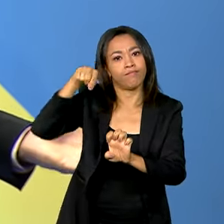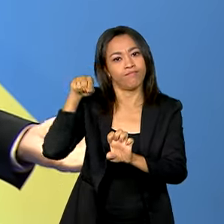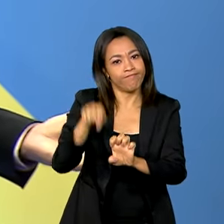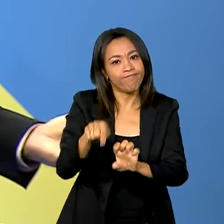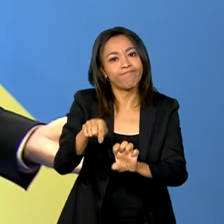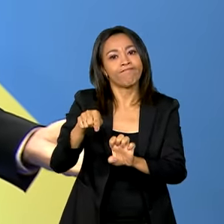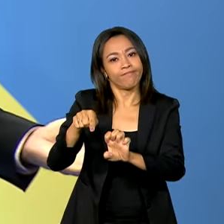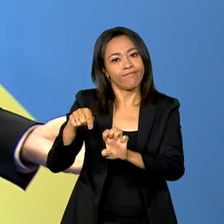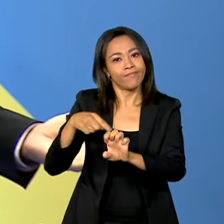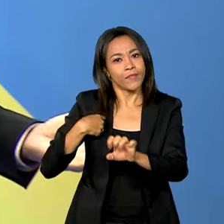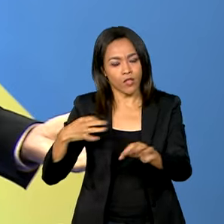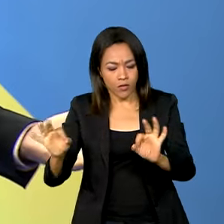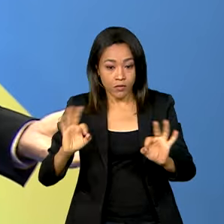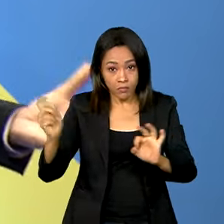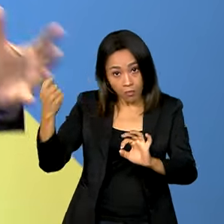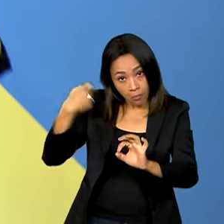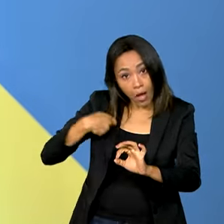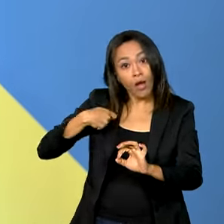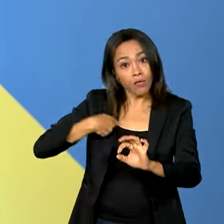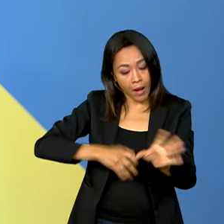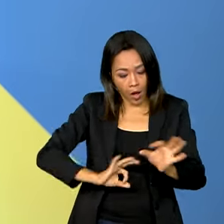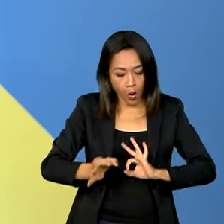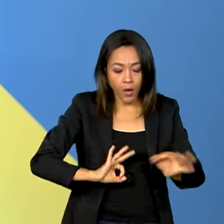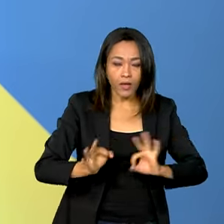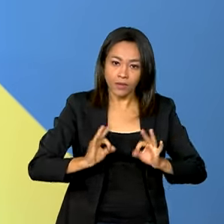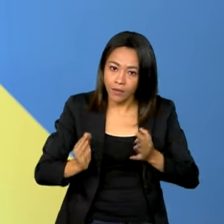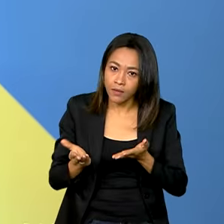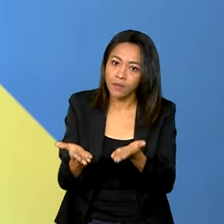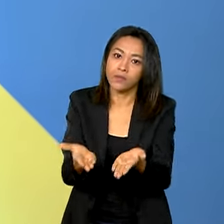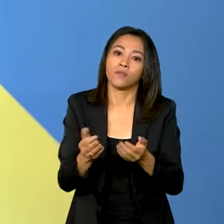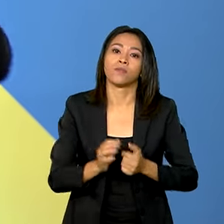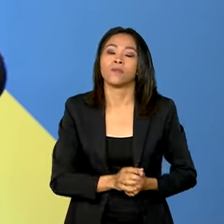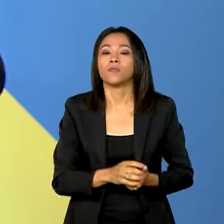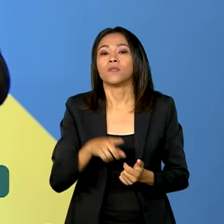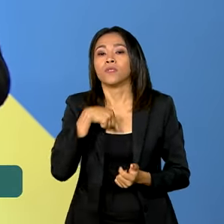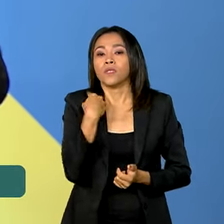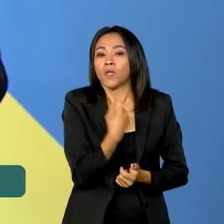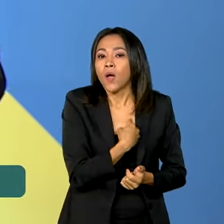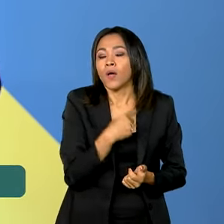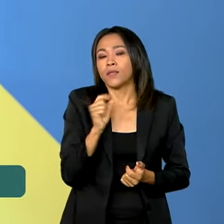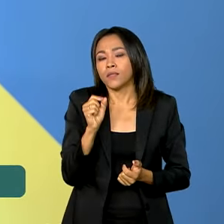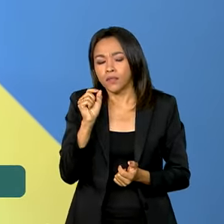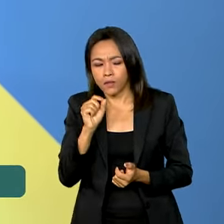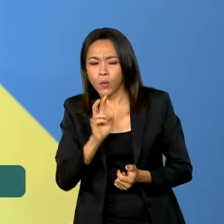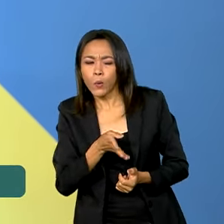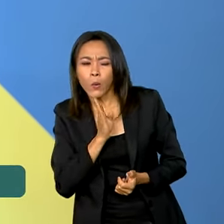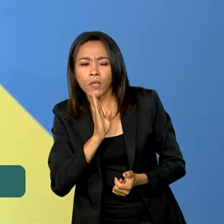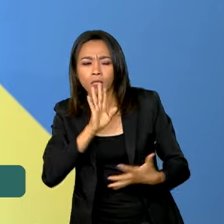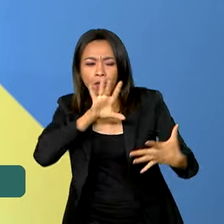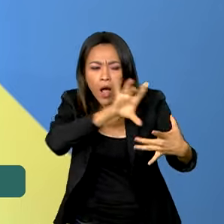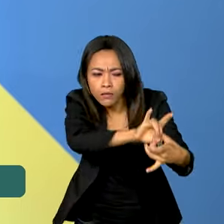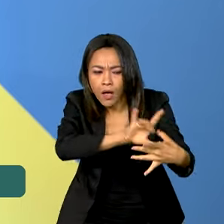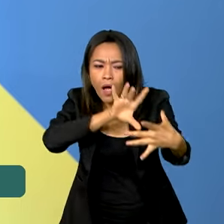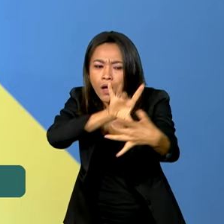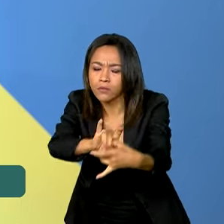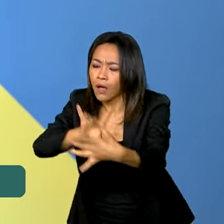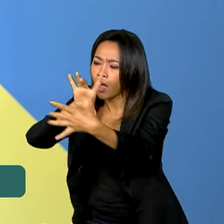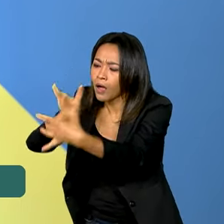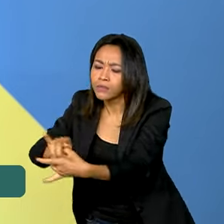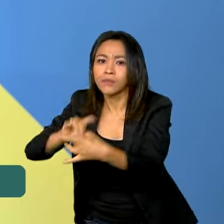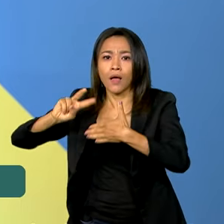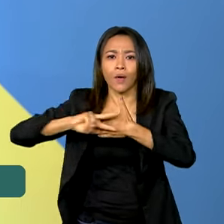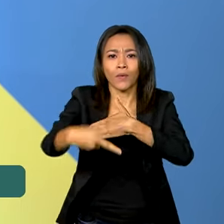nossa, nós somos pagos para isso. E pegando isso e fazendo um trabalho com a boa leitura do ambiente, a consequência social